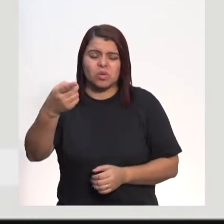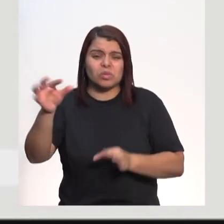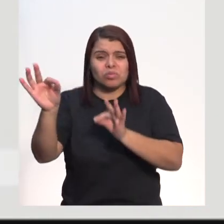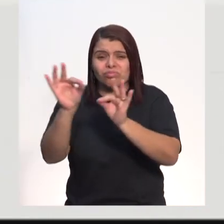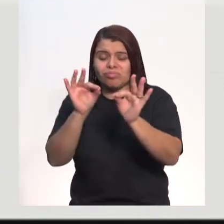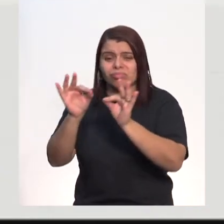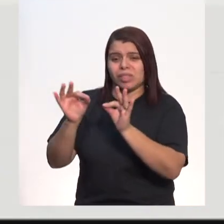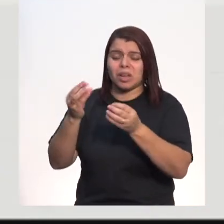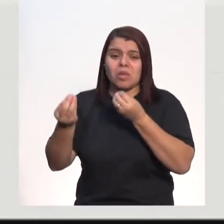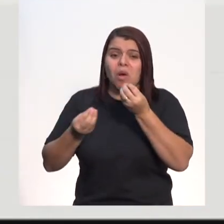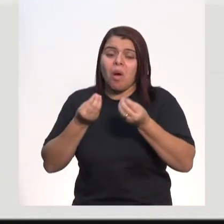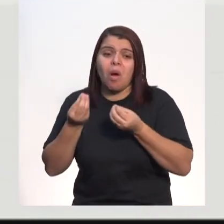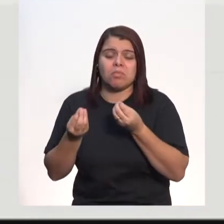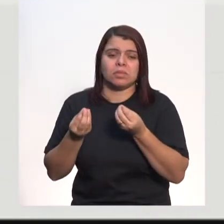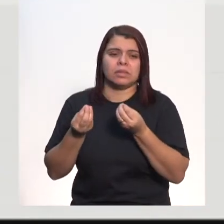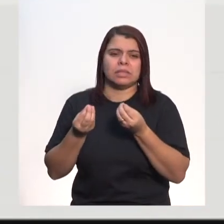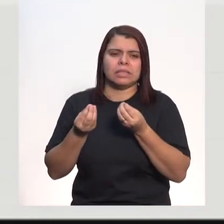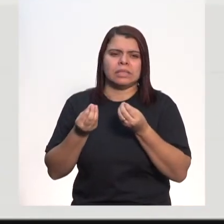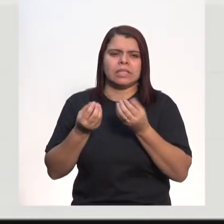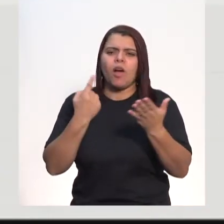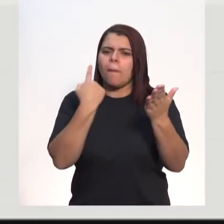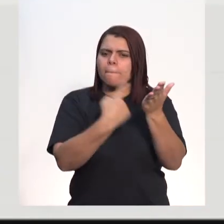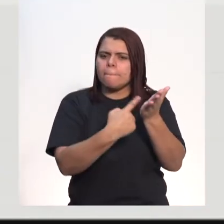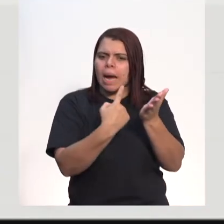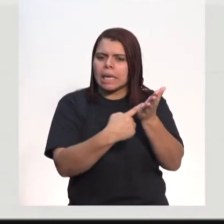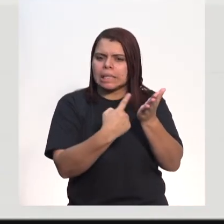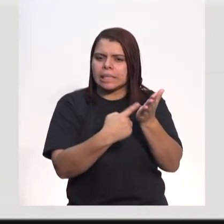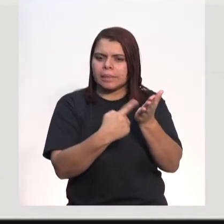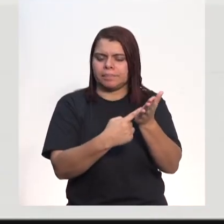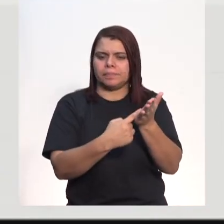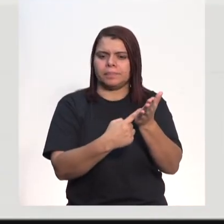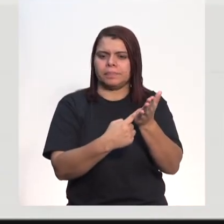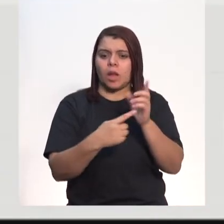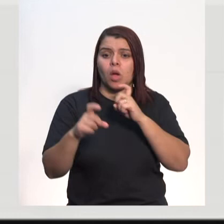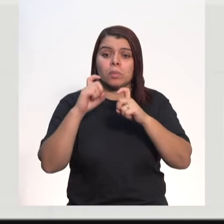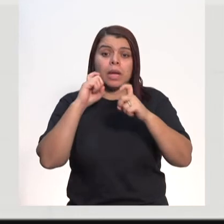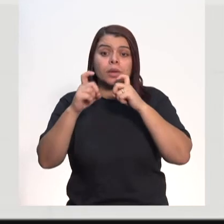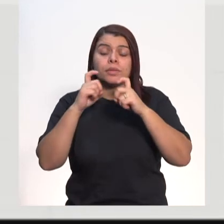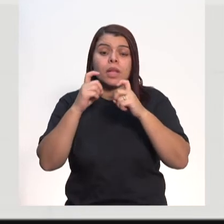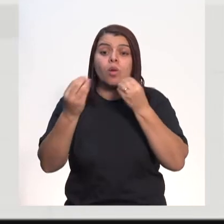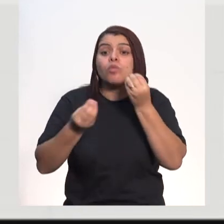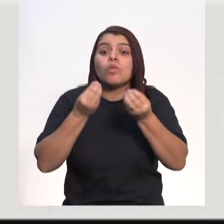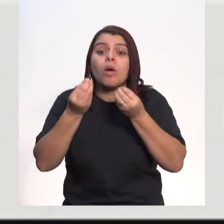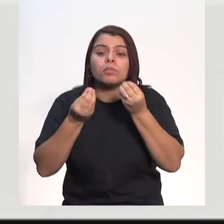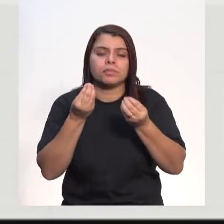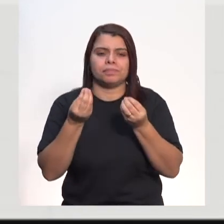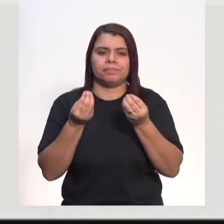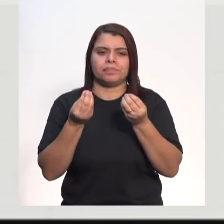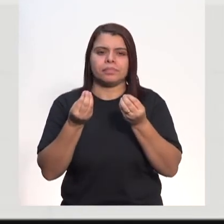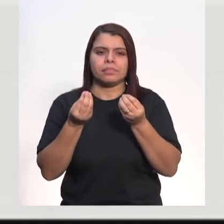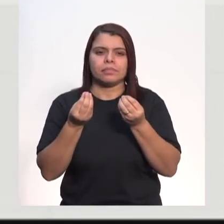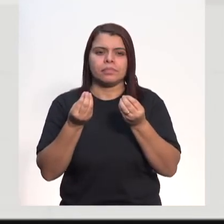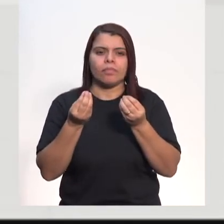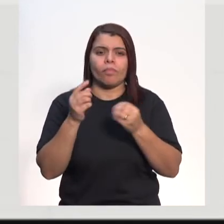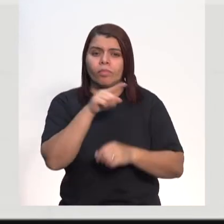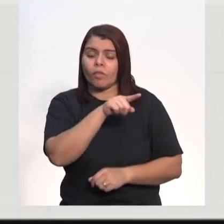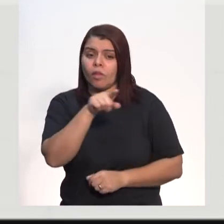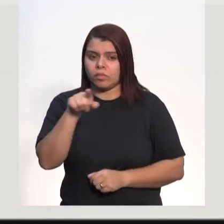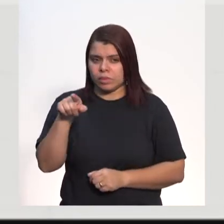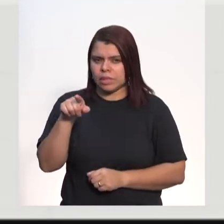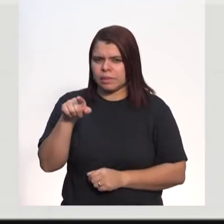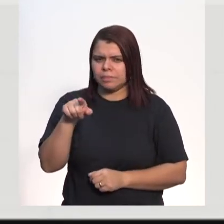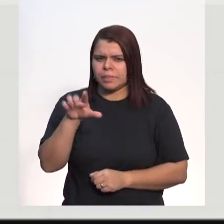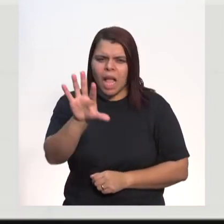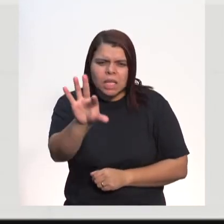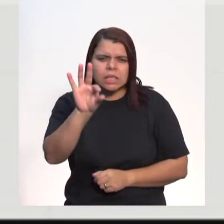você marcar uma reunião através do Teams. Como que você faz isso? Você